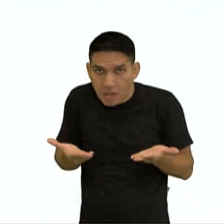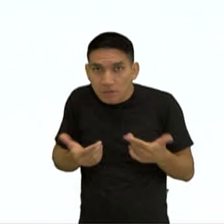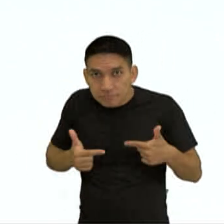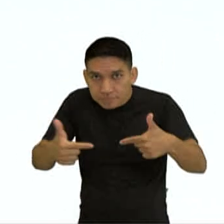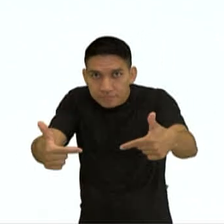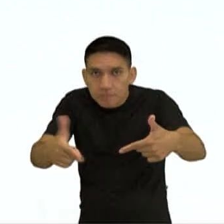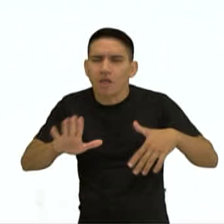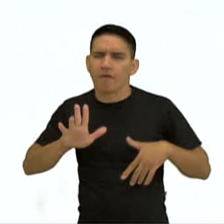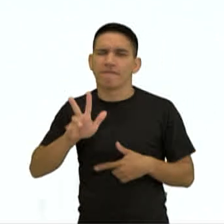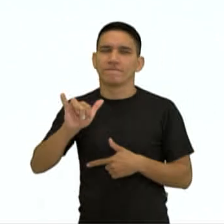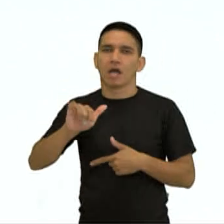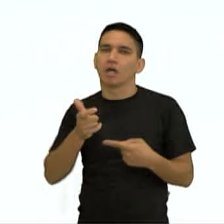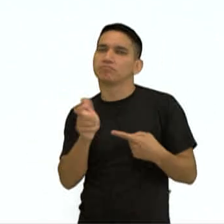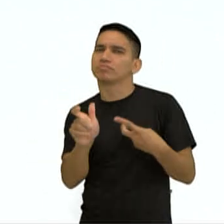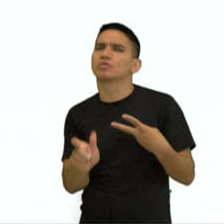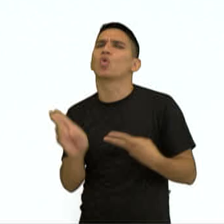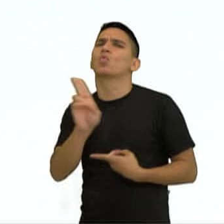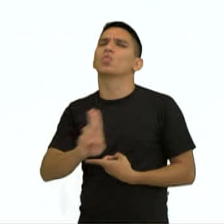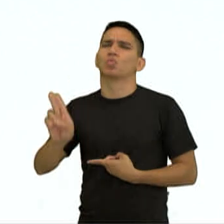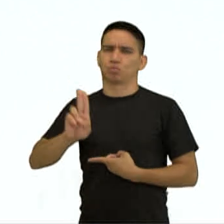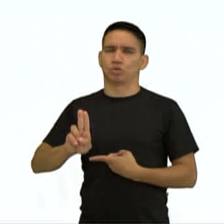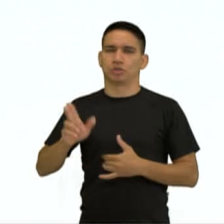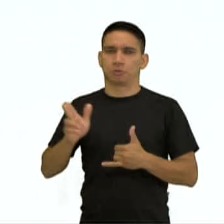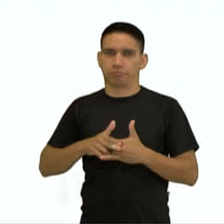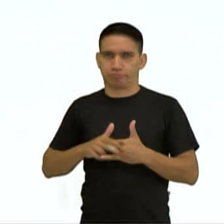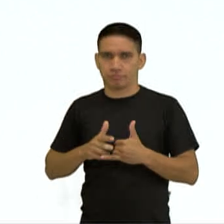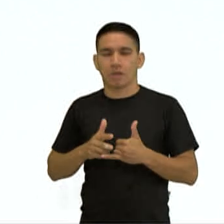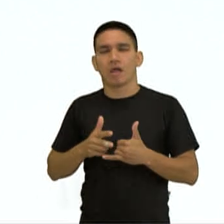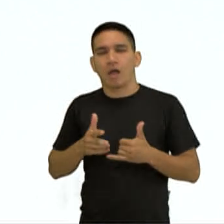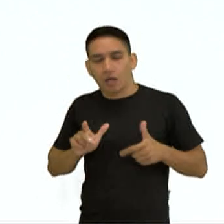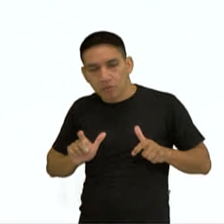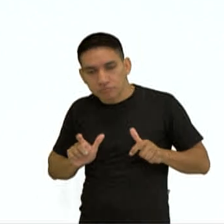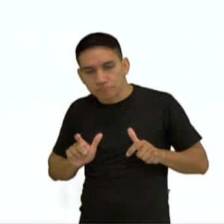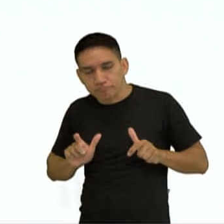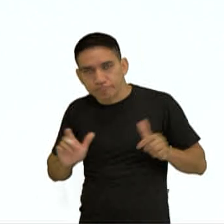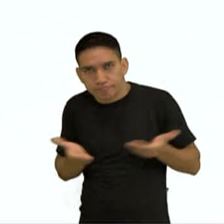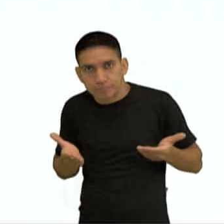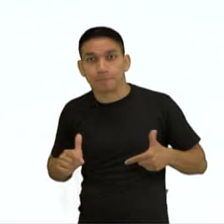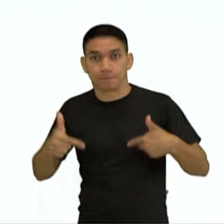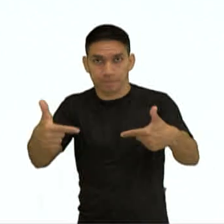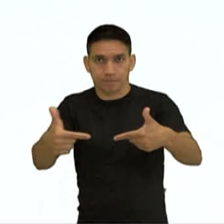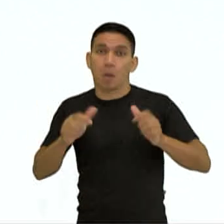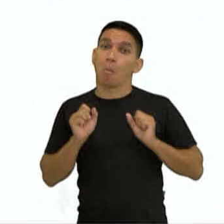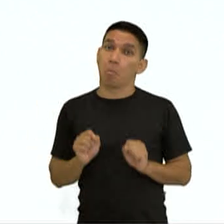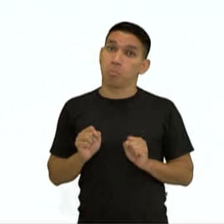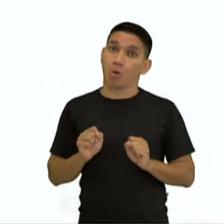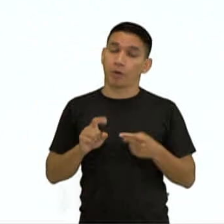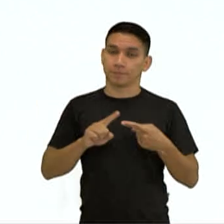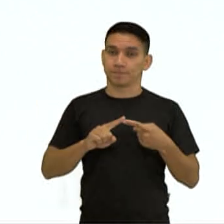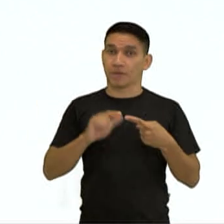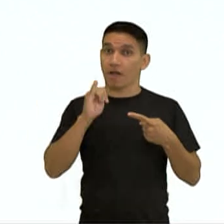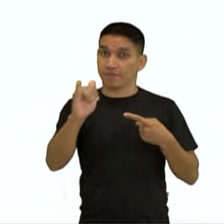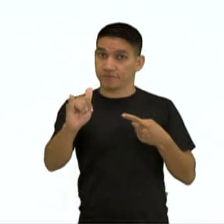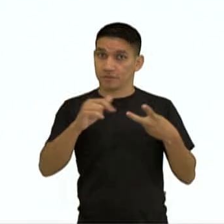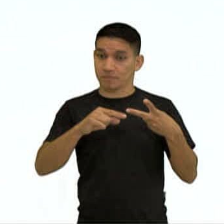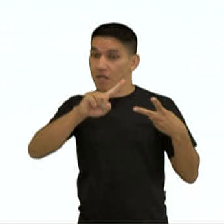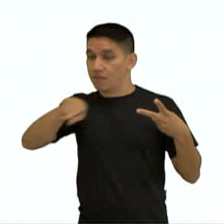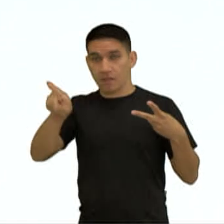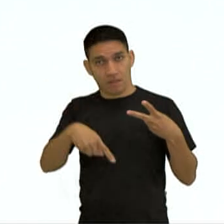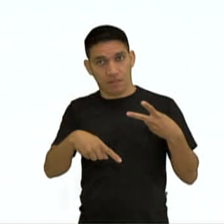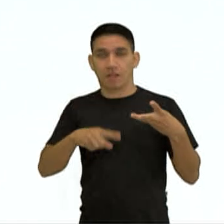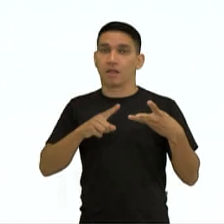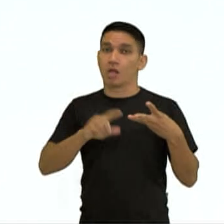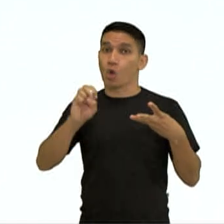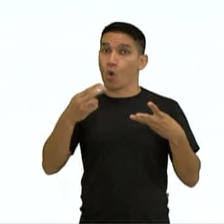vamos completar utilizando o presente contínuo. Lembrando que podemos ter forma afirmativa, negativa ou